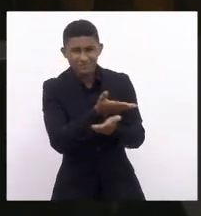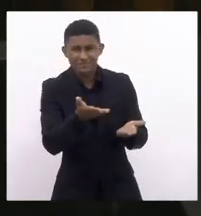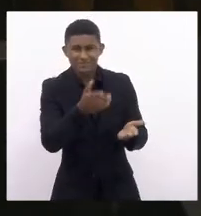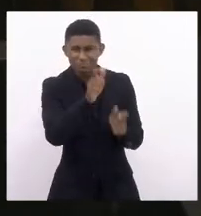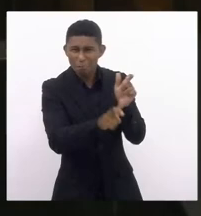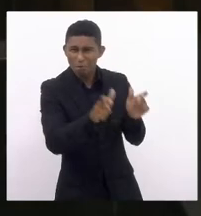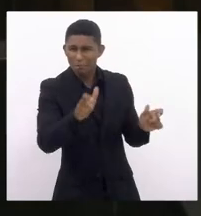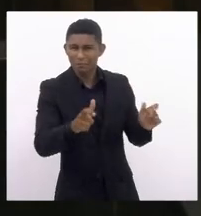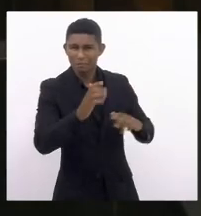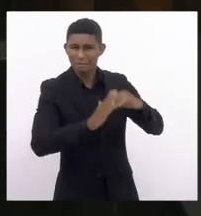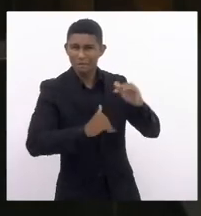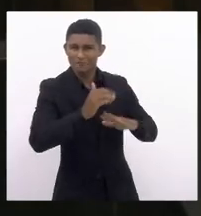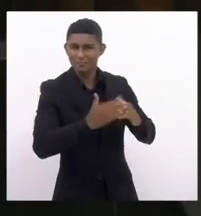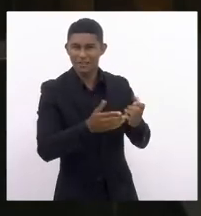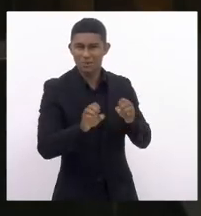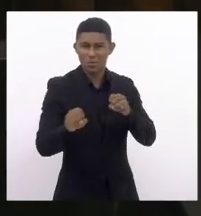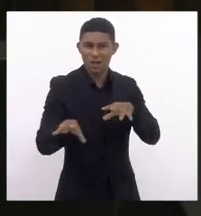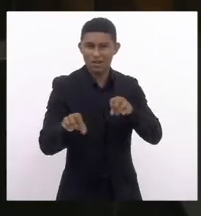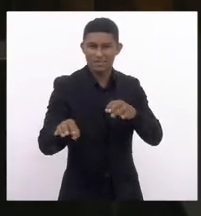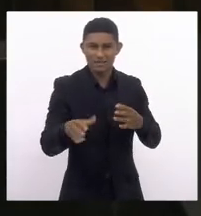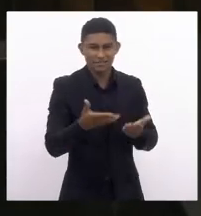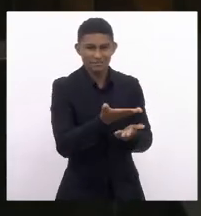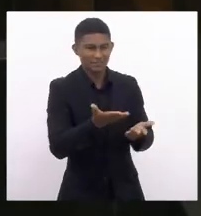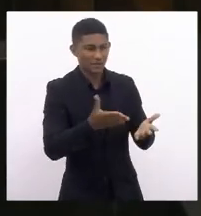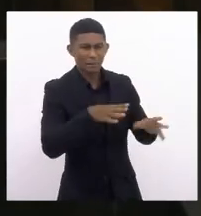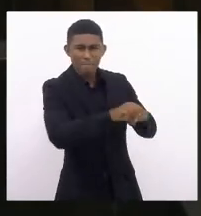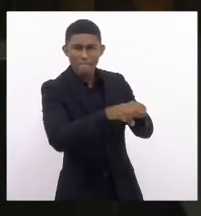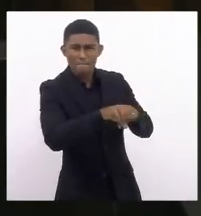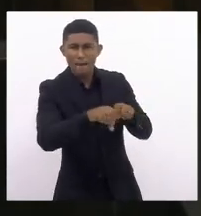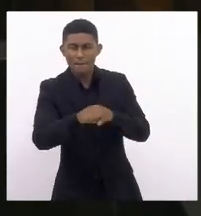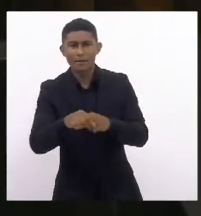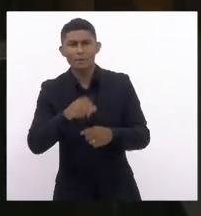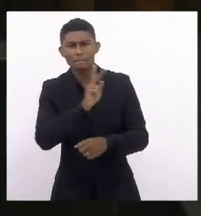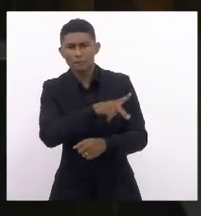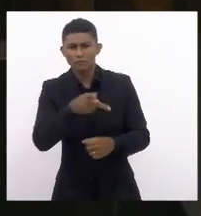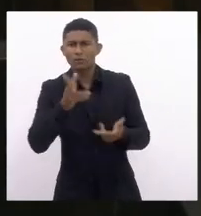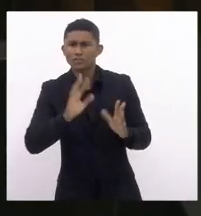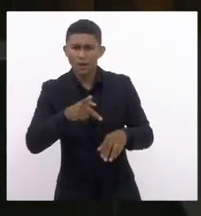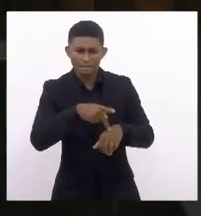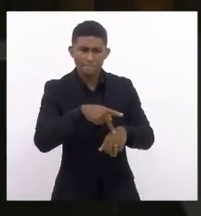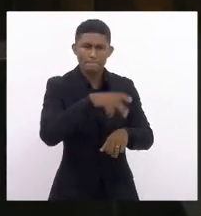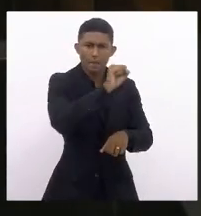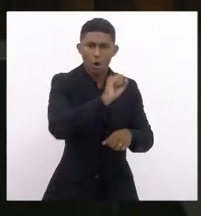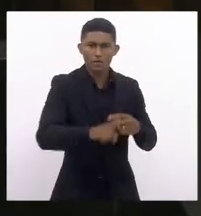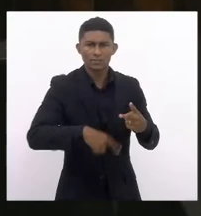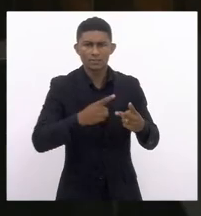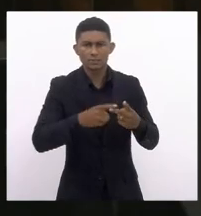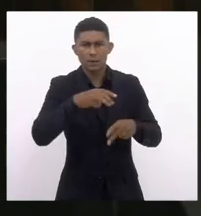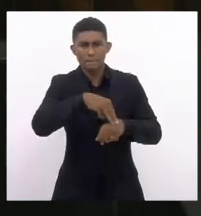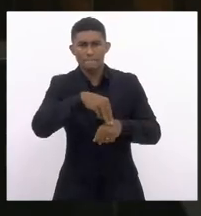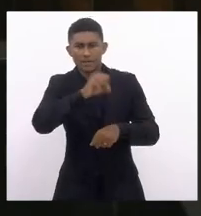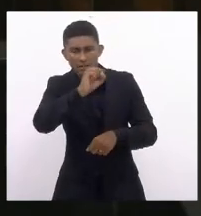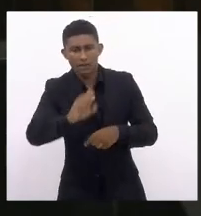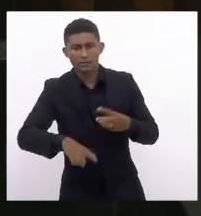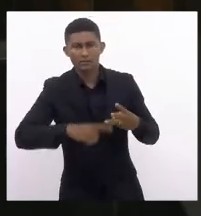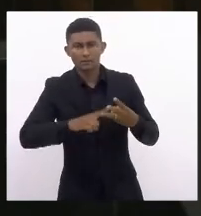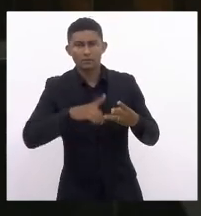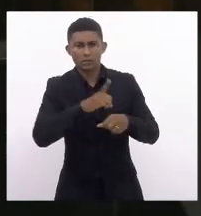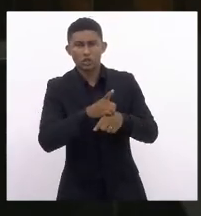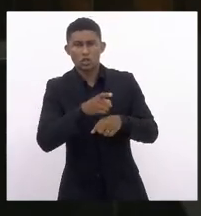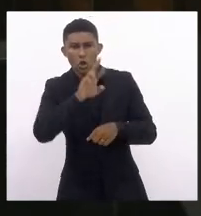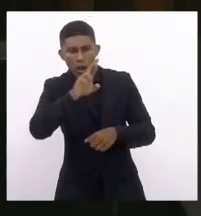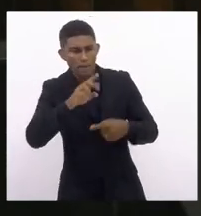educação. Professores concluíam pós-graduação, mestrado, doutorado e não conseguiam